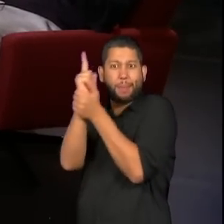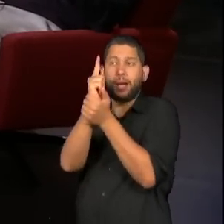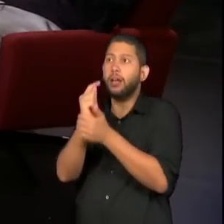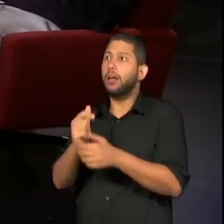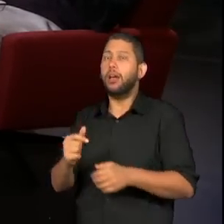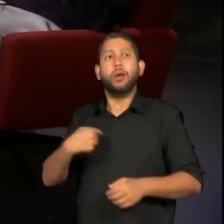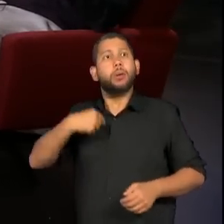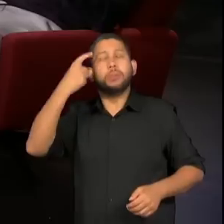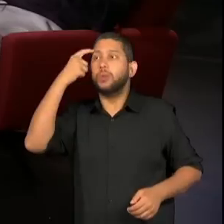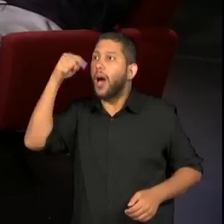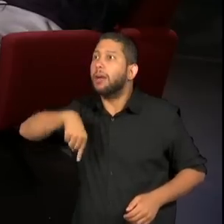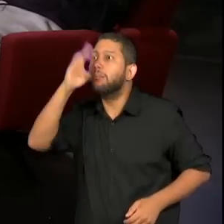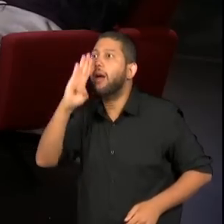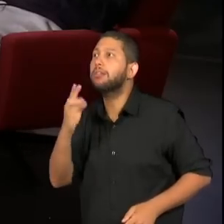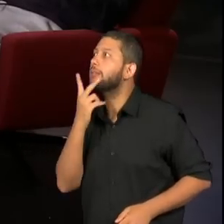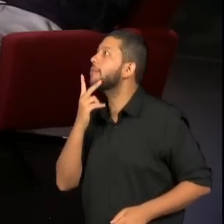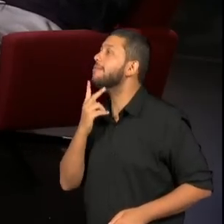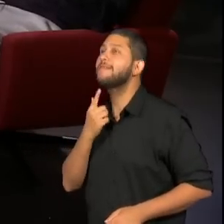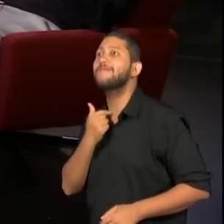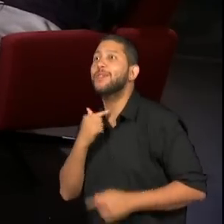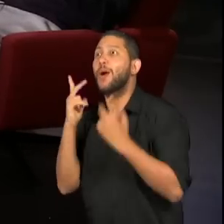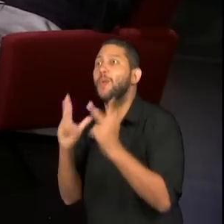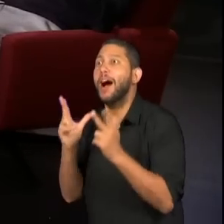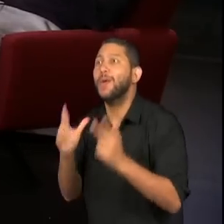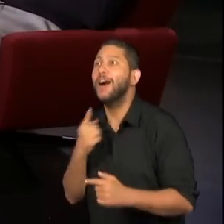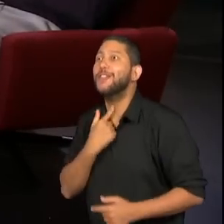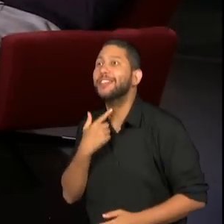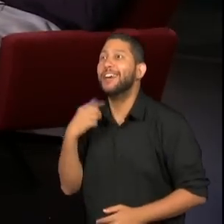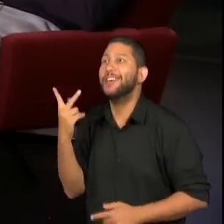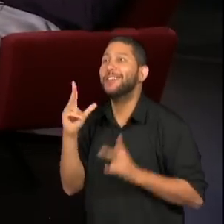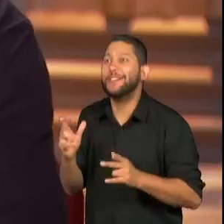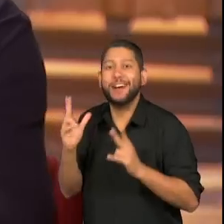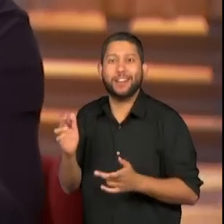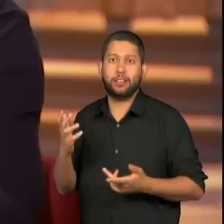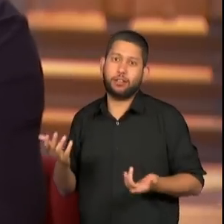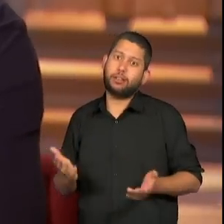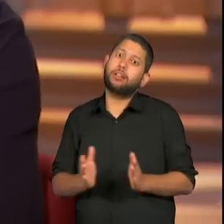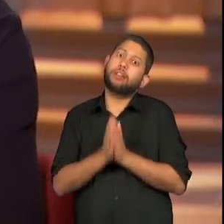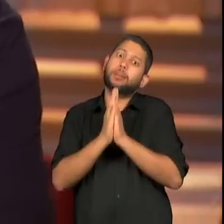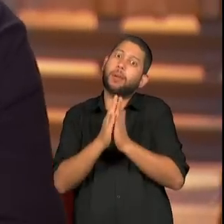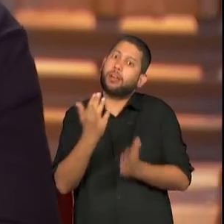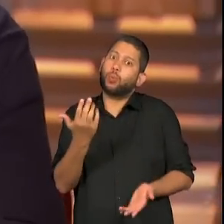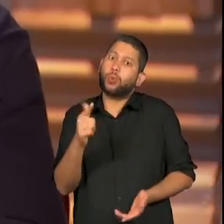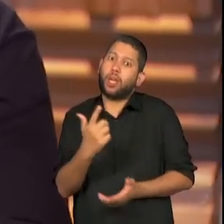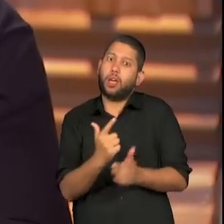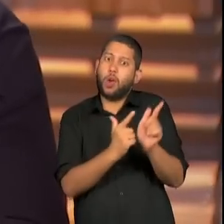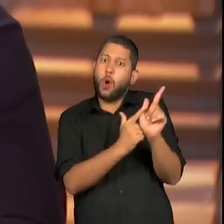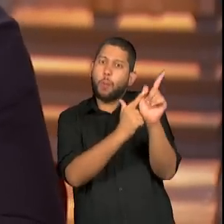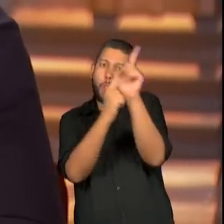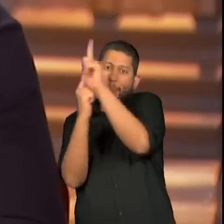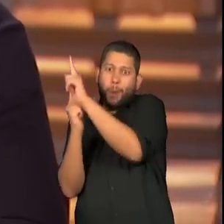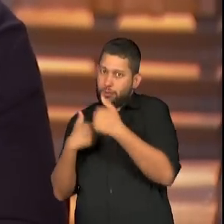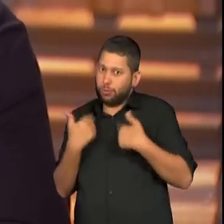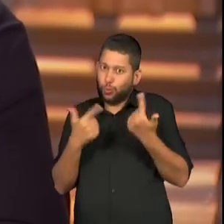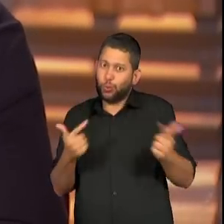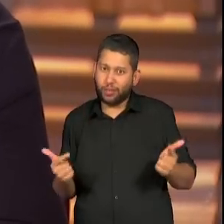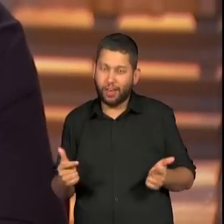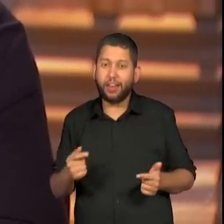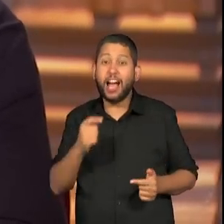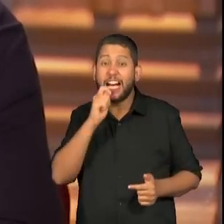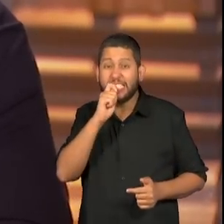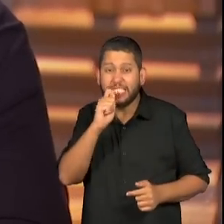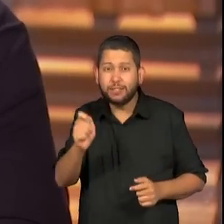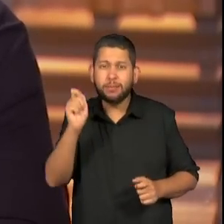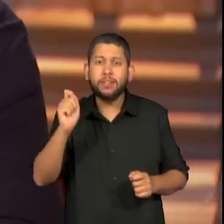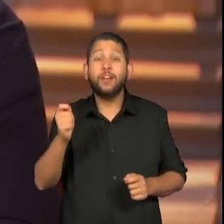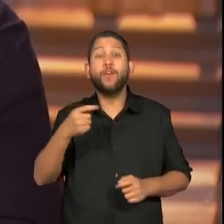aqui no Brasil. Temos que fazer a nossa versão. Ainda bem que a gente não tinha uma Uzi, Entramos, pegamos umas bombinhas e